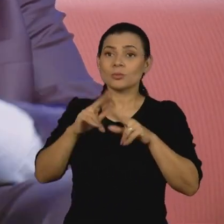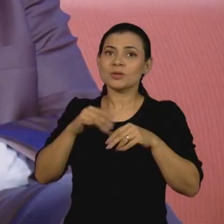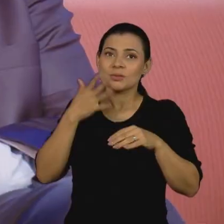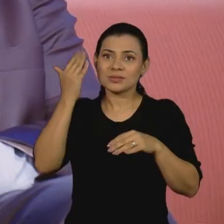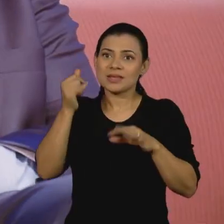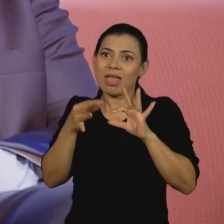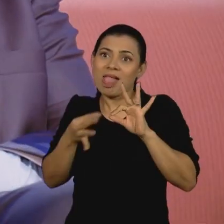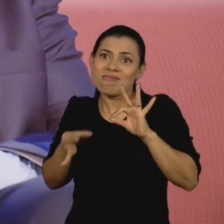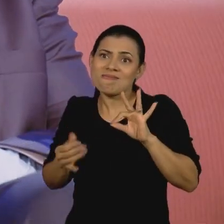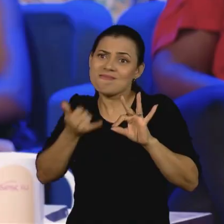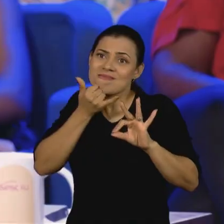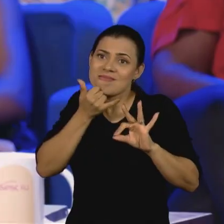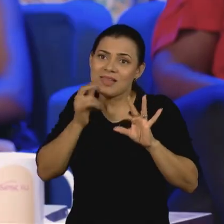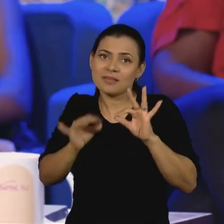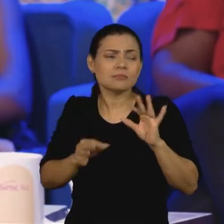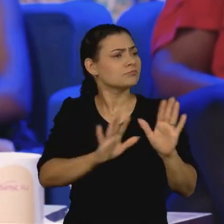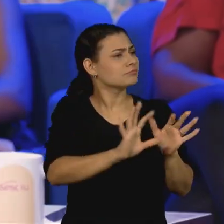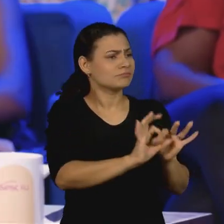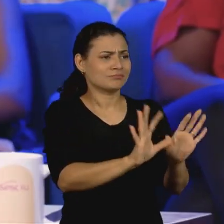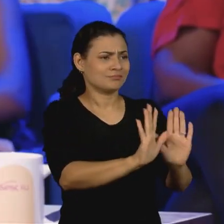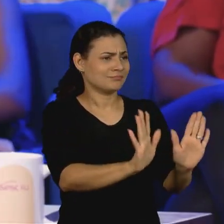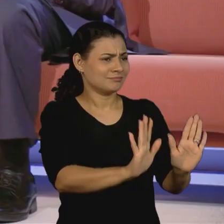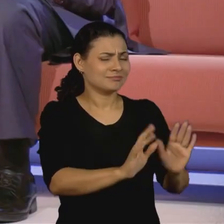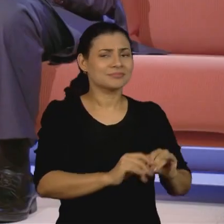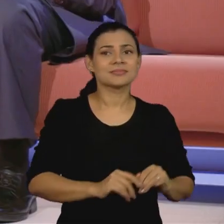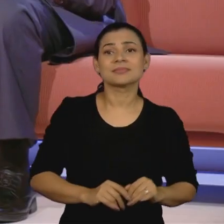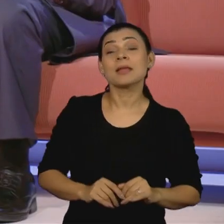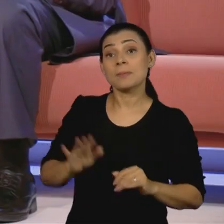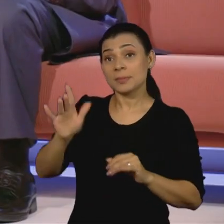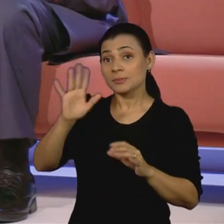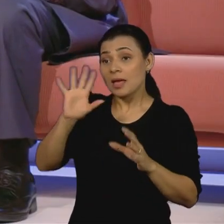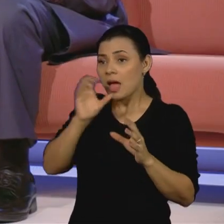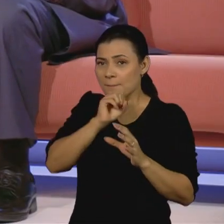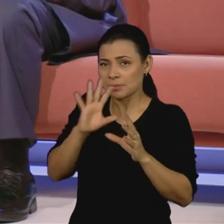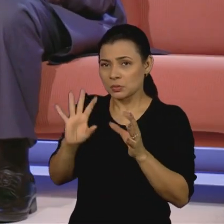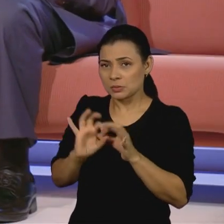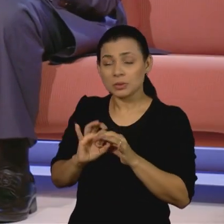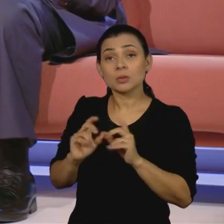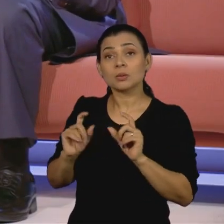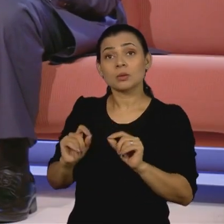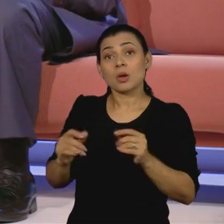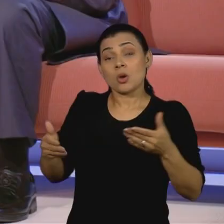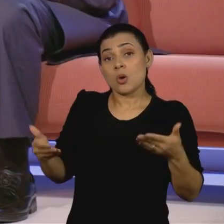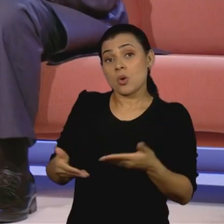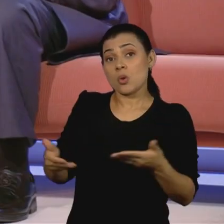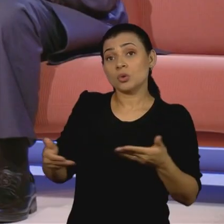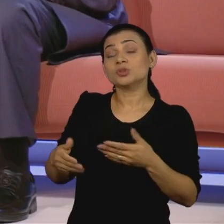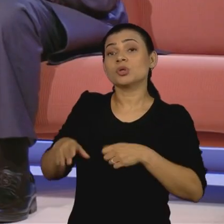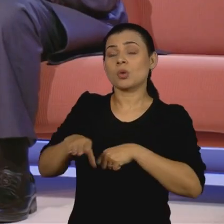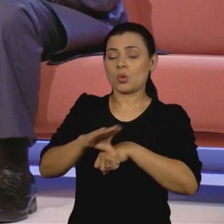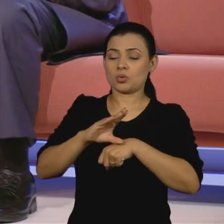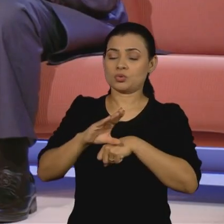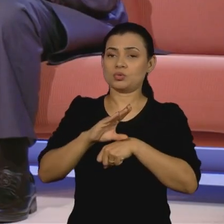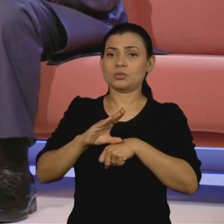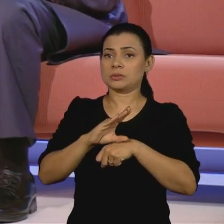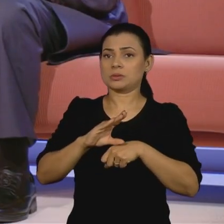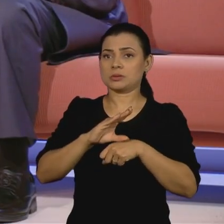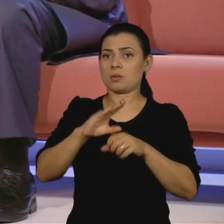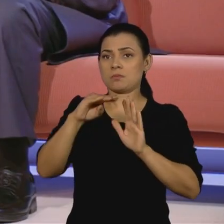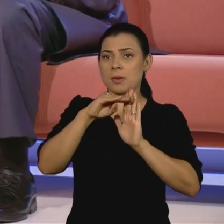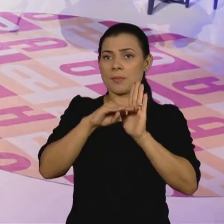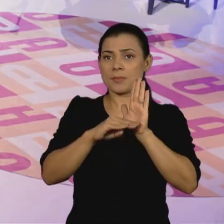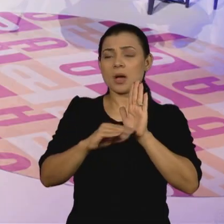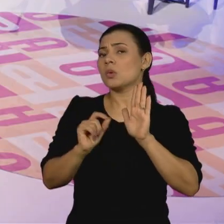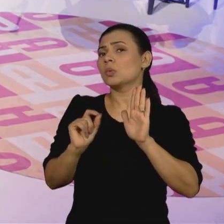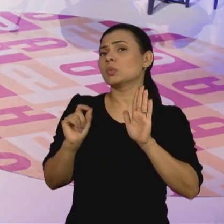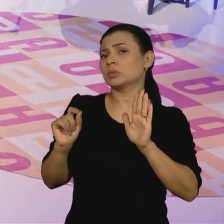me estendendo, por favor. Mas só para desenvolver o raciocínio, que são hoje as constituições no mundo